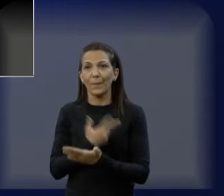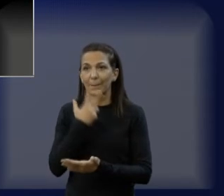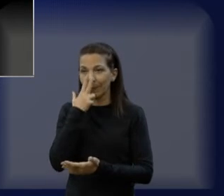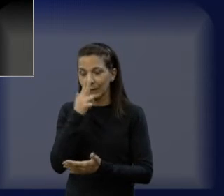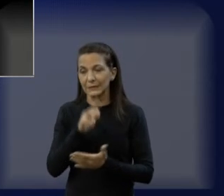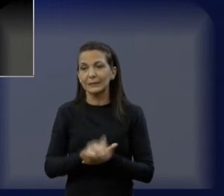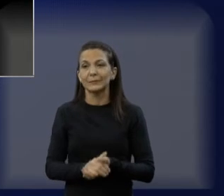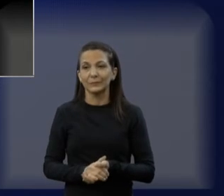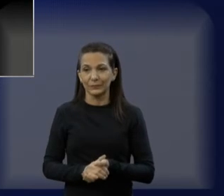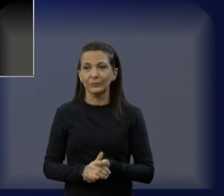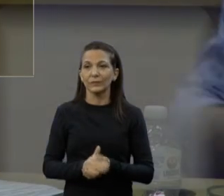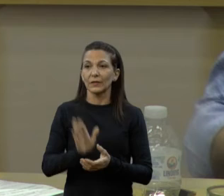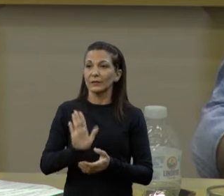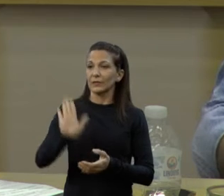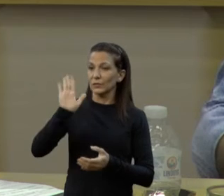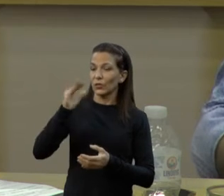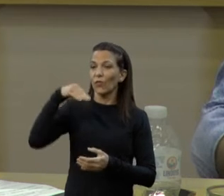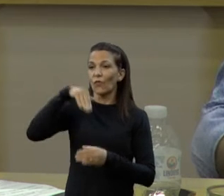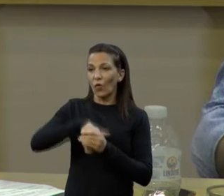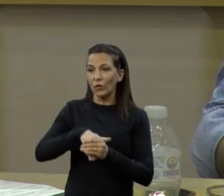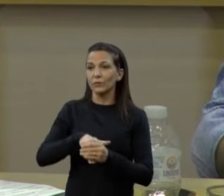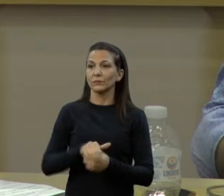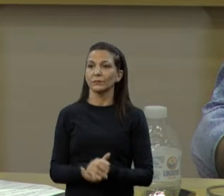declaração de voto